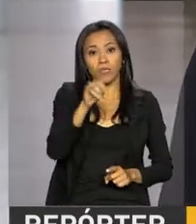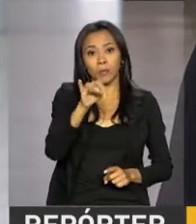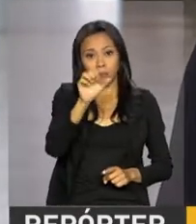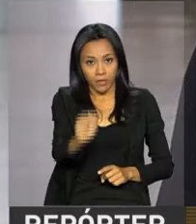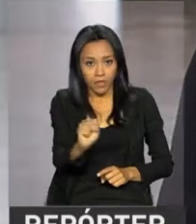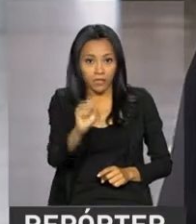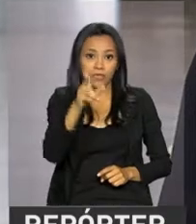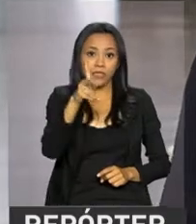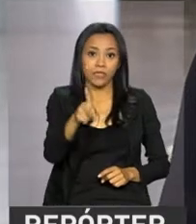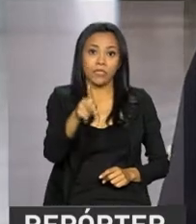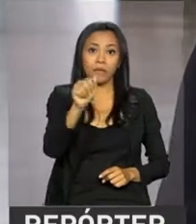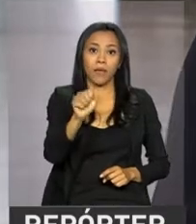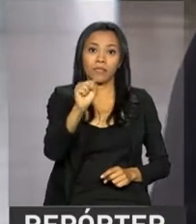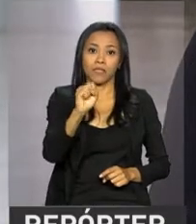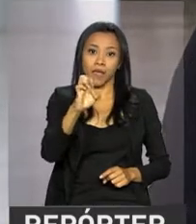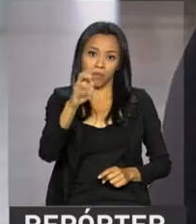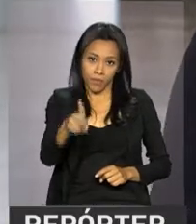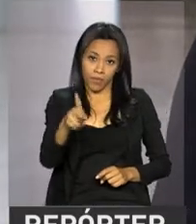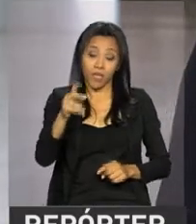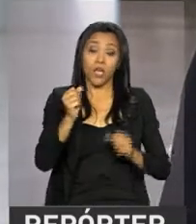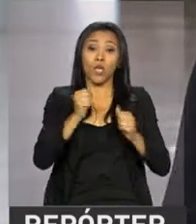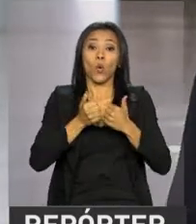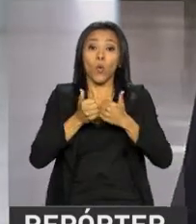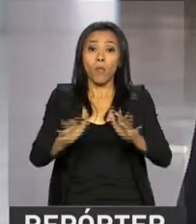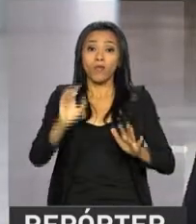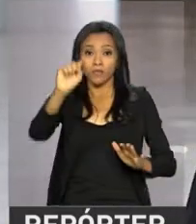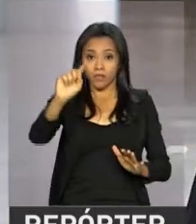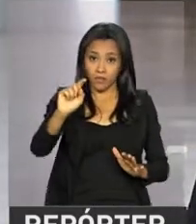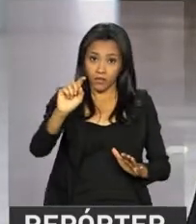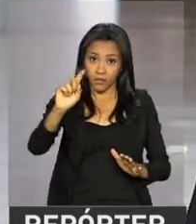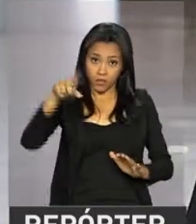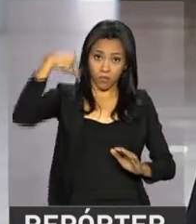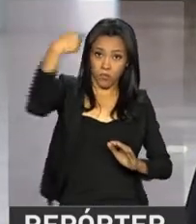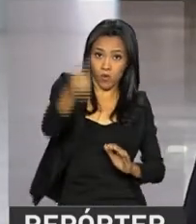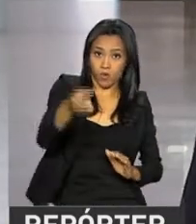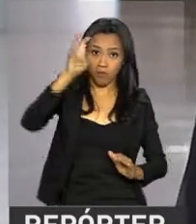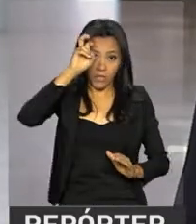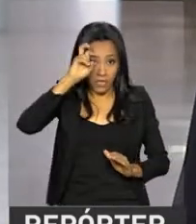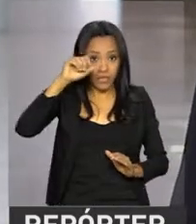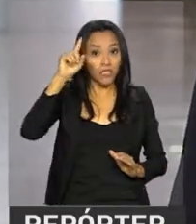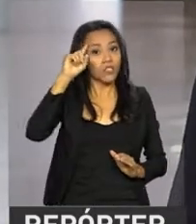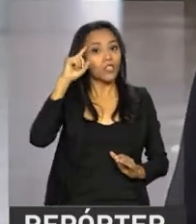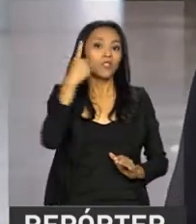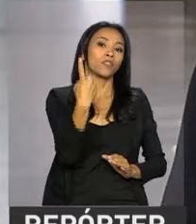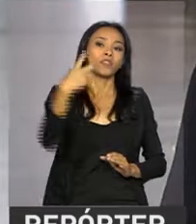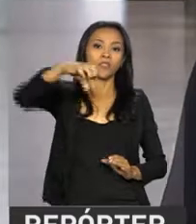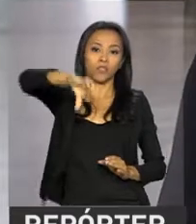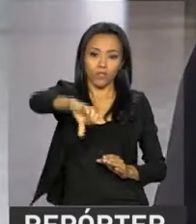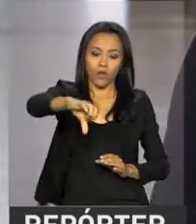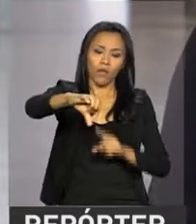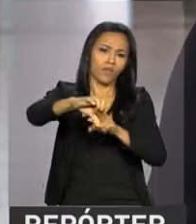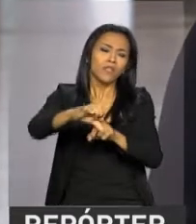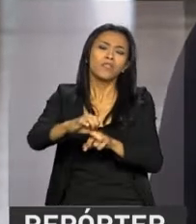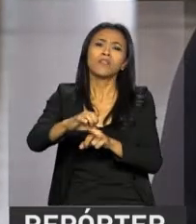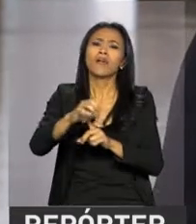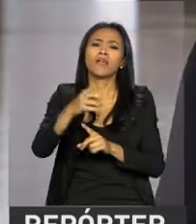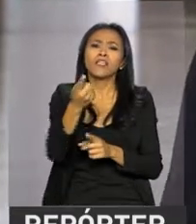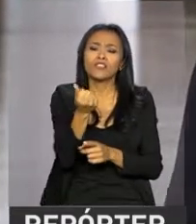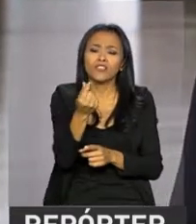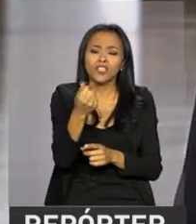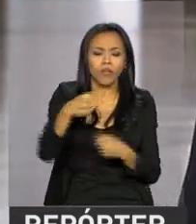para aposentados começam na próxima quinta feira dia 19 a medida deve injetar na economia